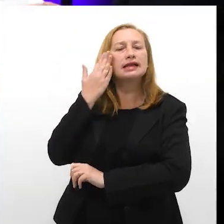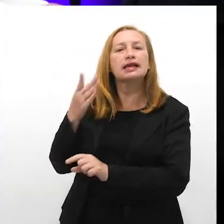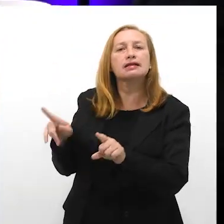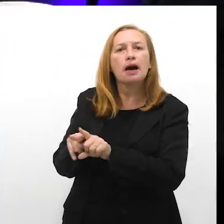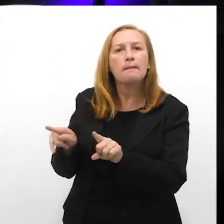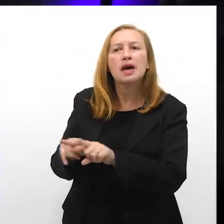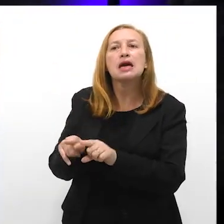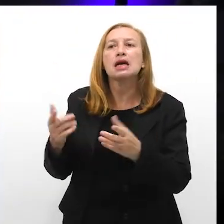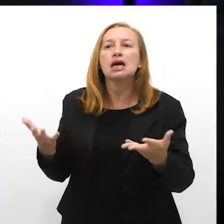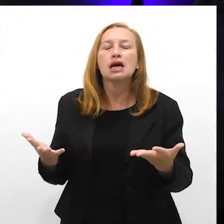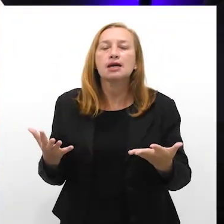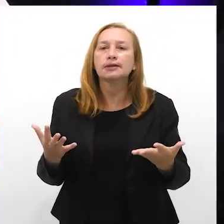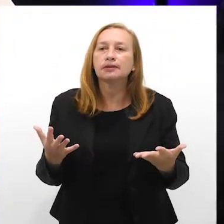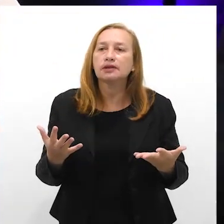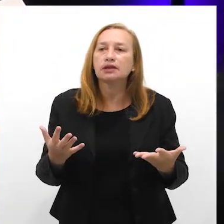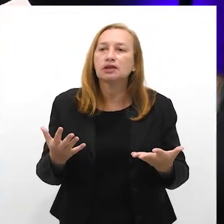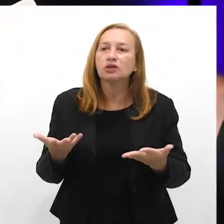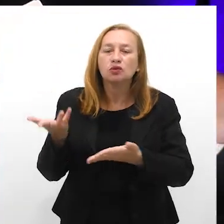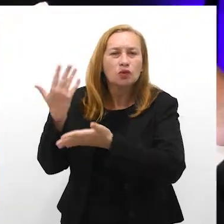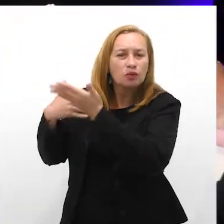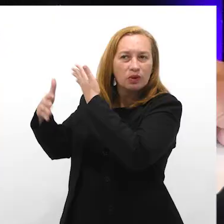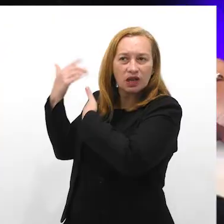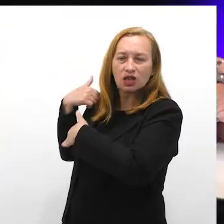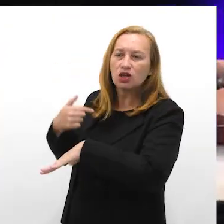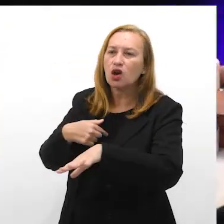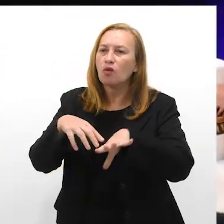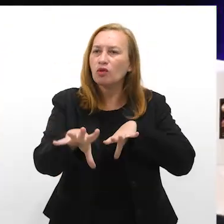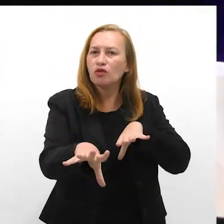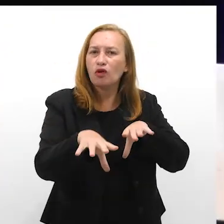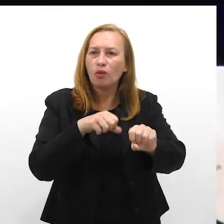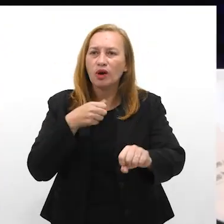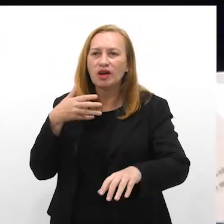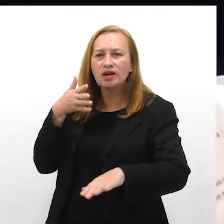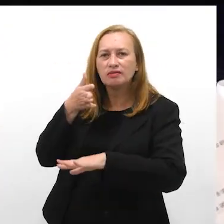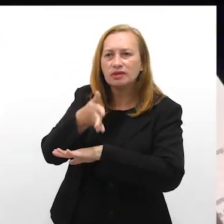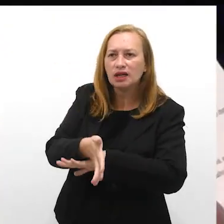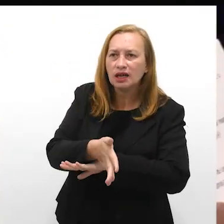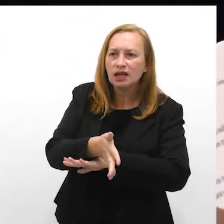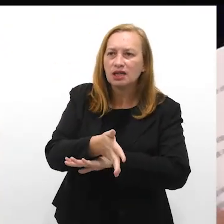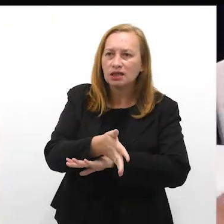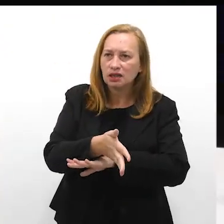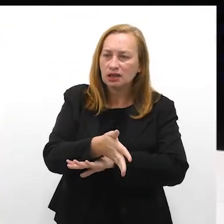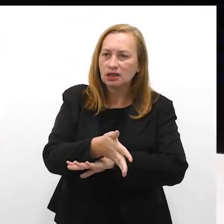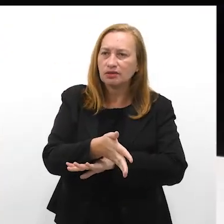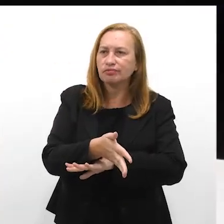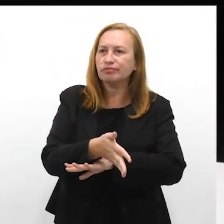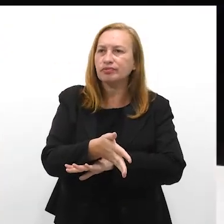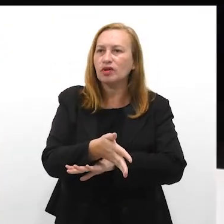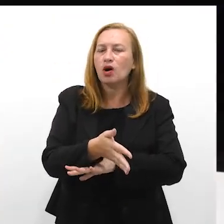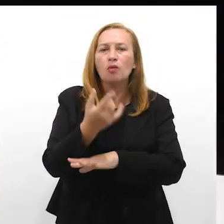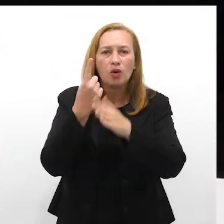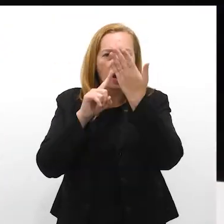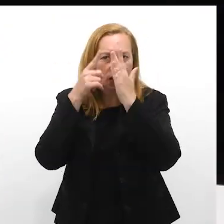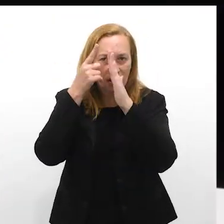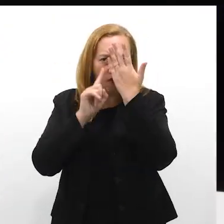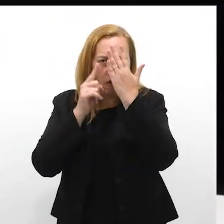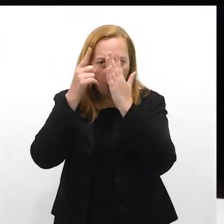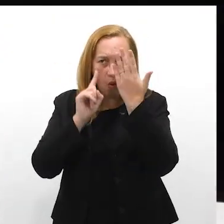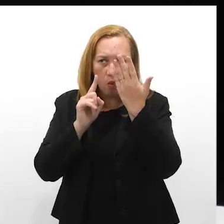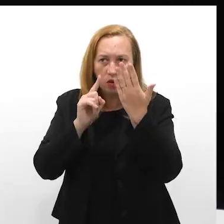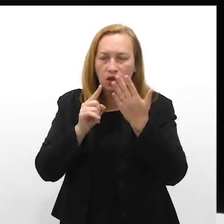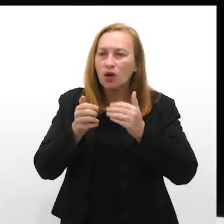consigo entender também que, da época que eu me formei, entrei para